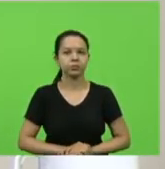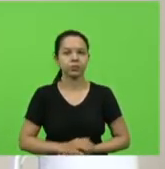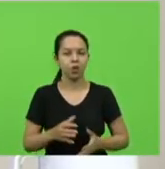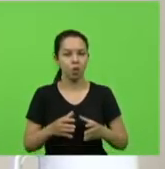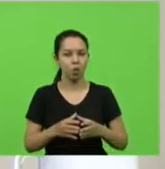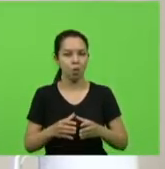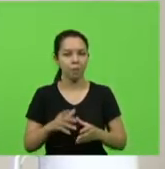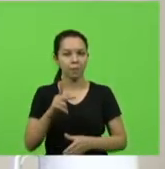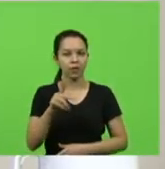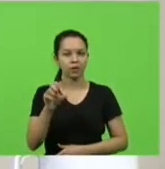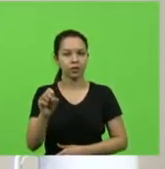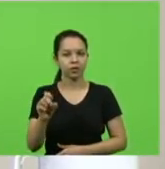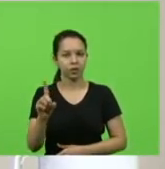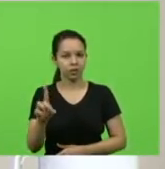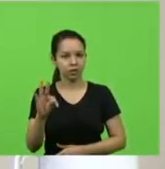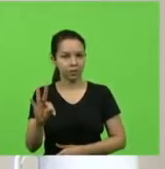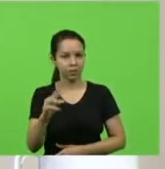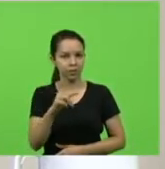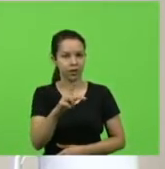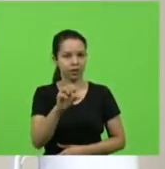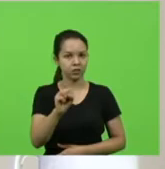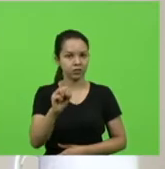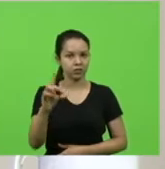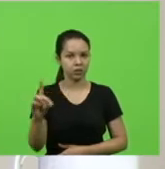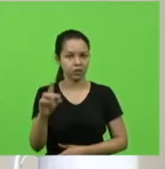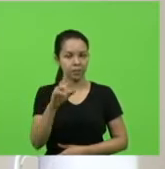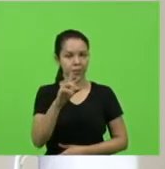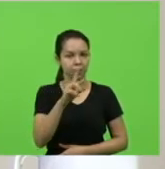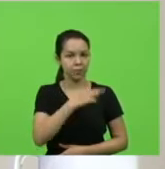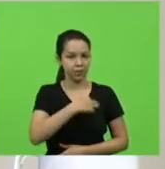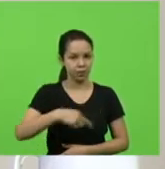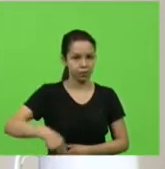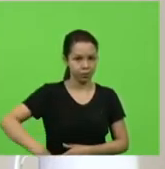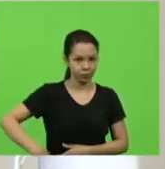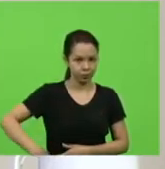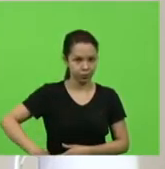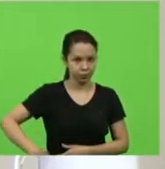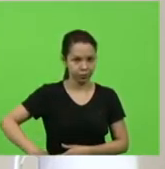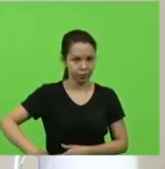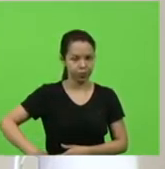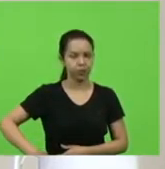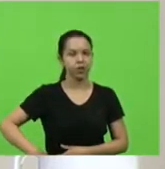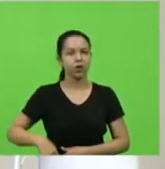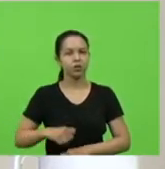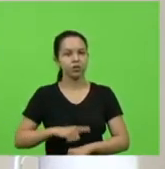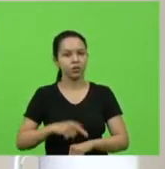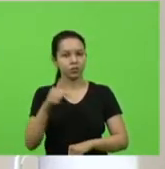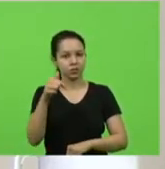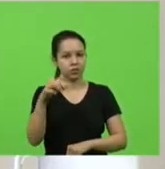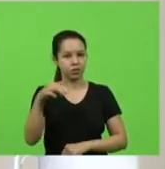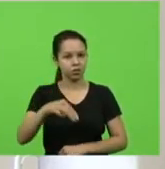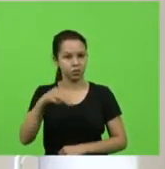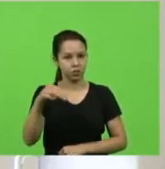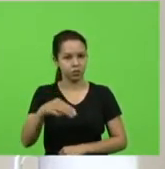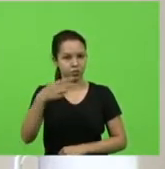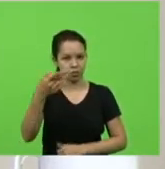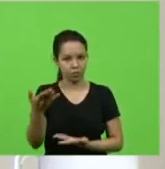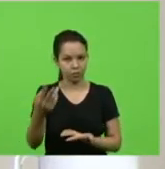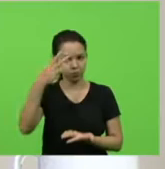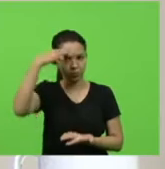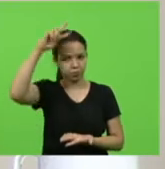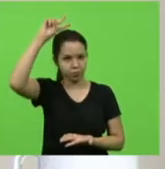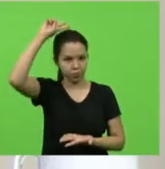PDT, PSDB e Republicanos, por 7 minutos. Doutor Vicente Carro